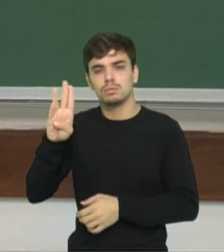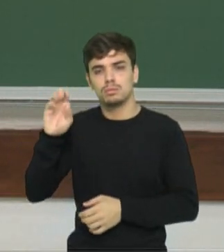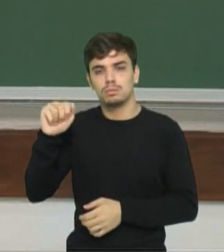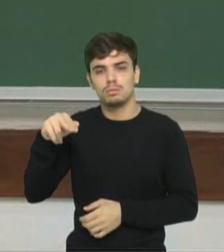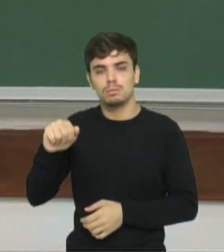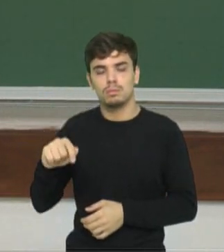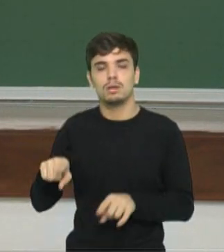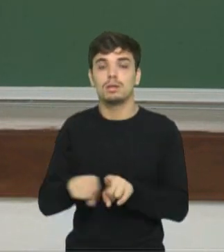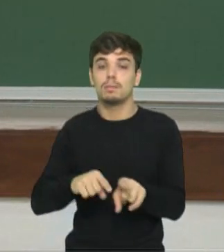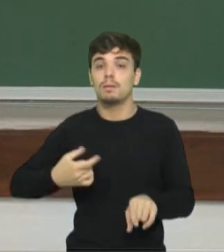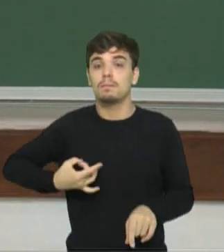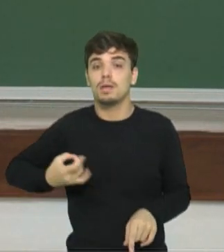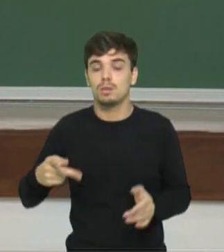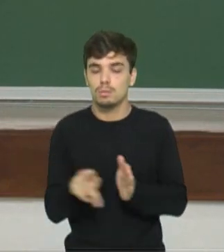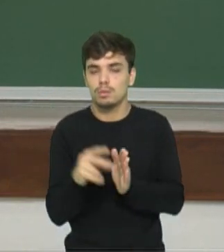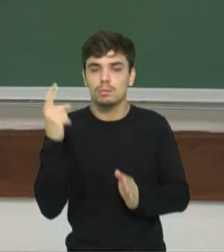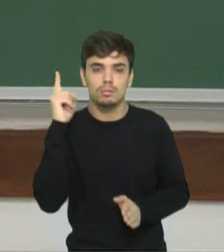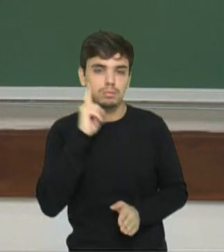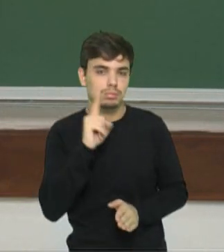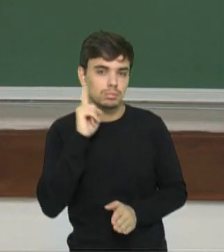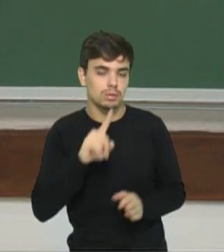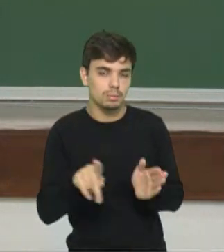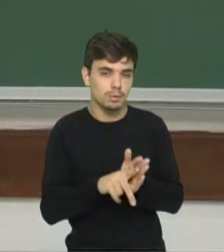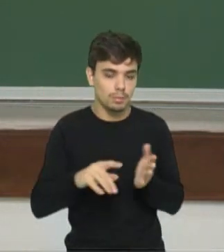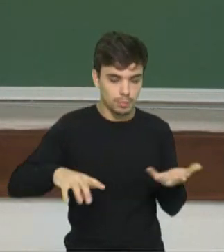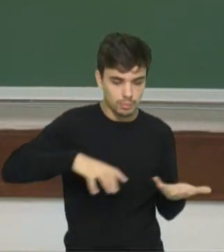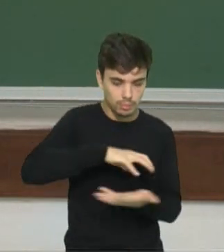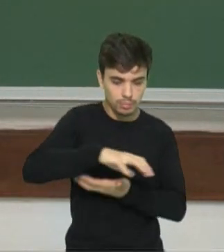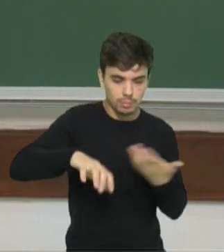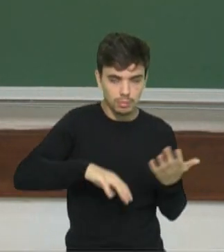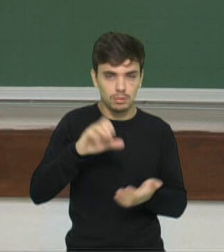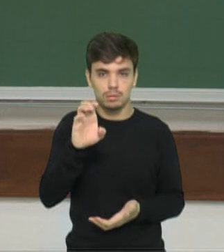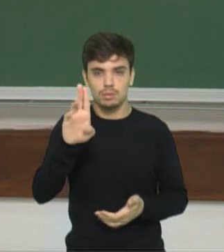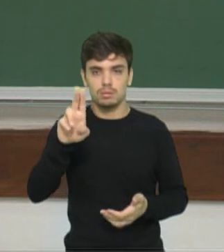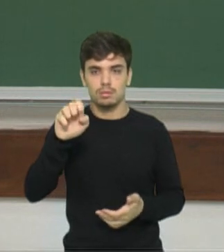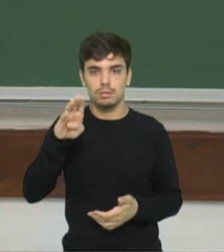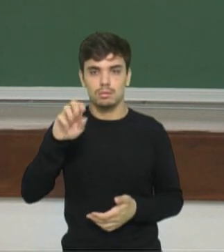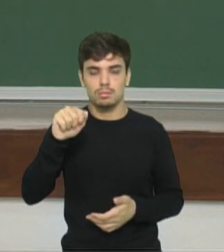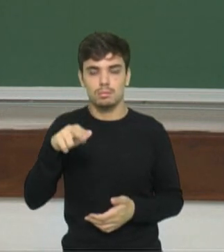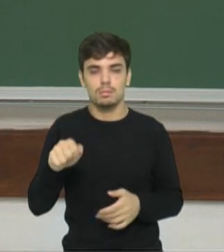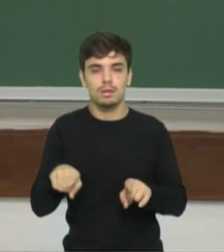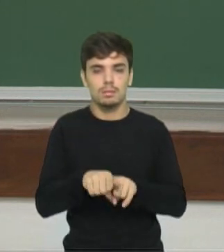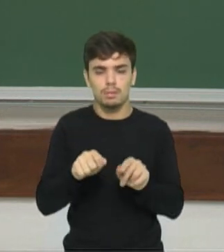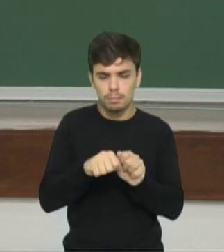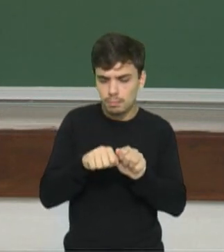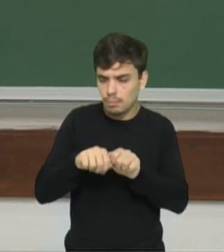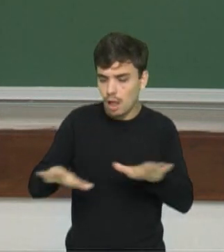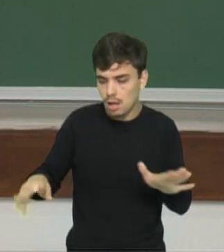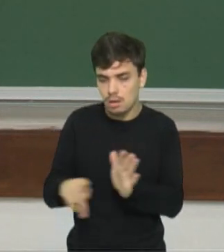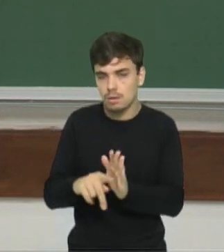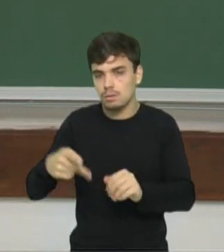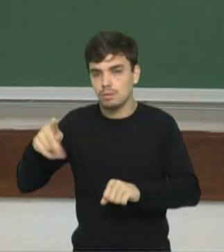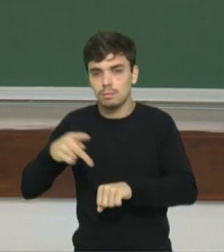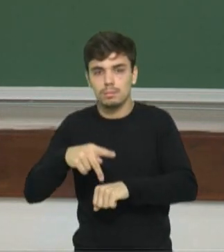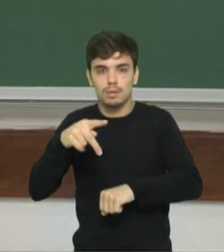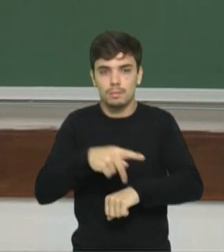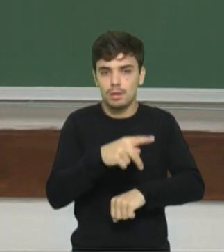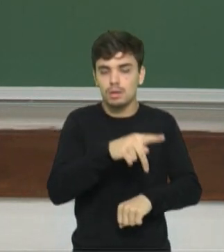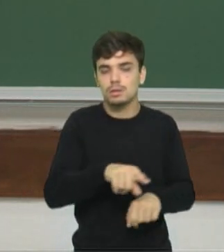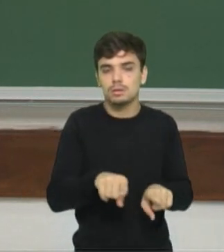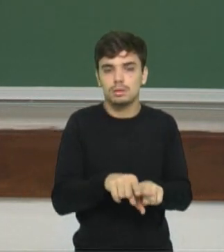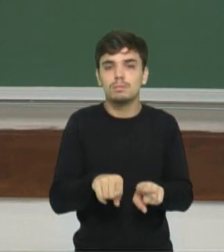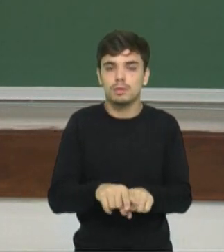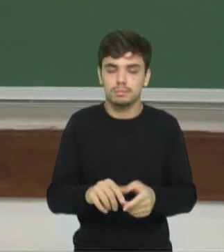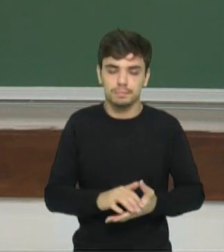tinham que a Revolução Cubana pudesse se expandir para outros países aqui da América, ameaçando a sua hegemonia